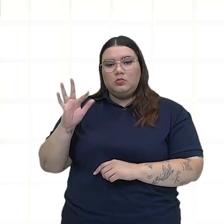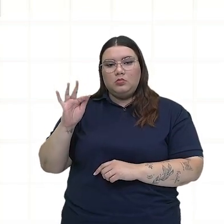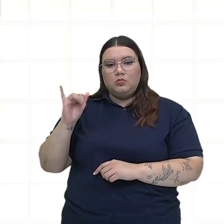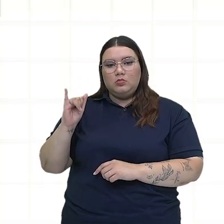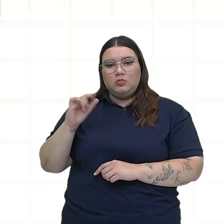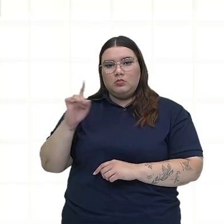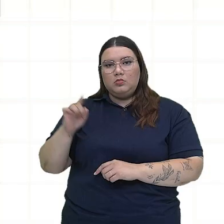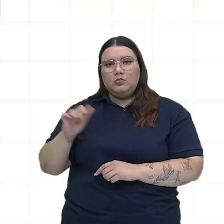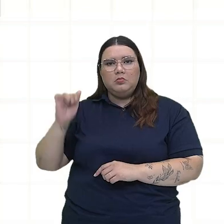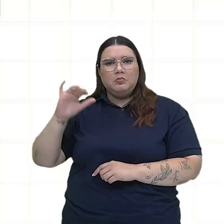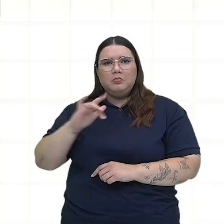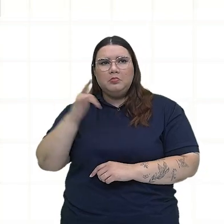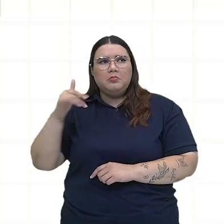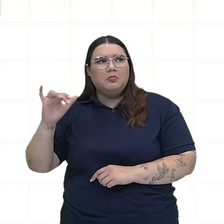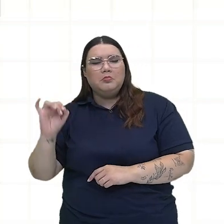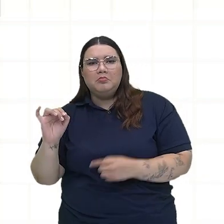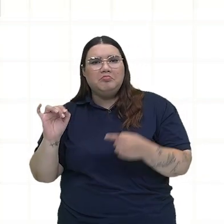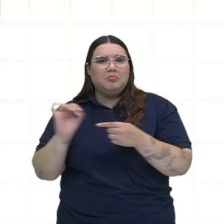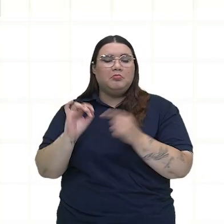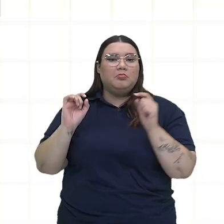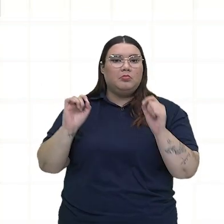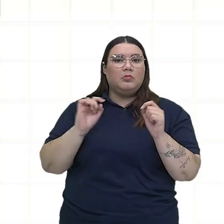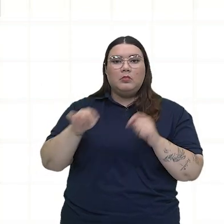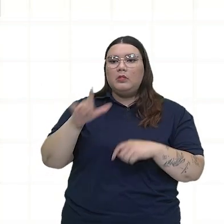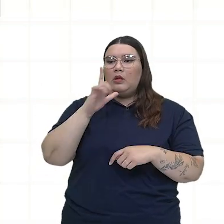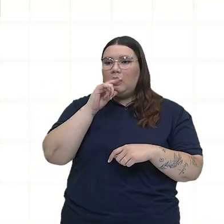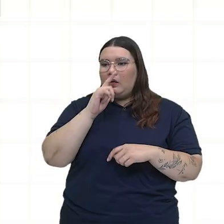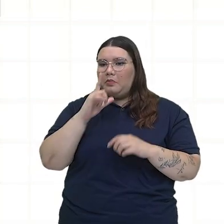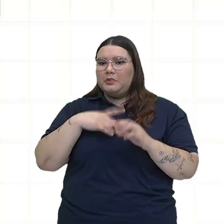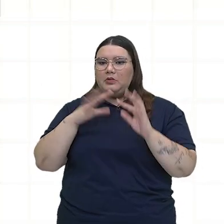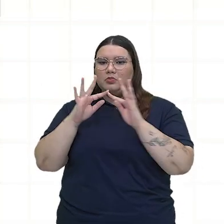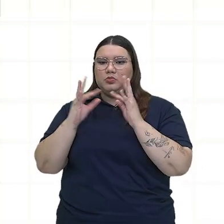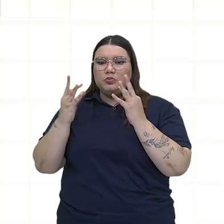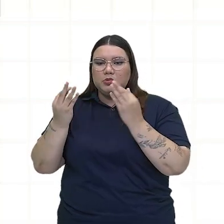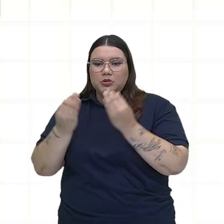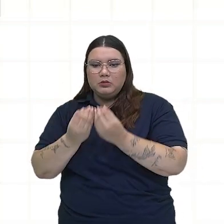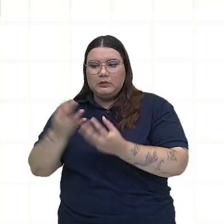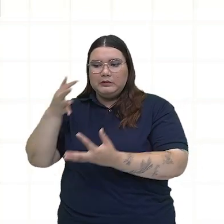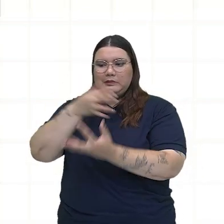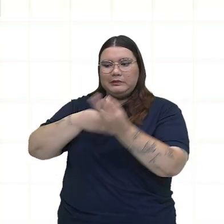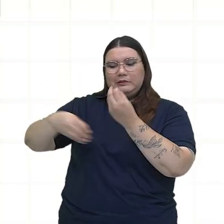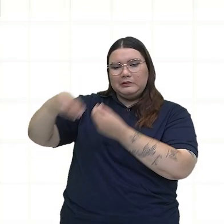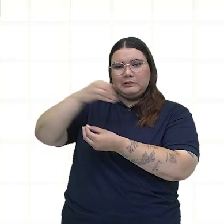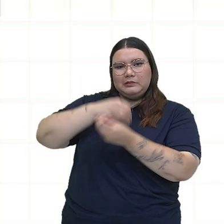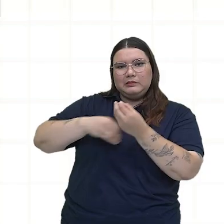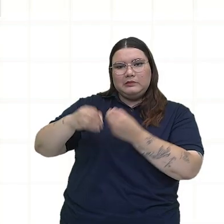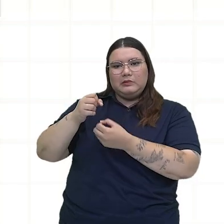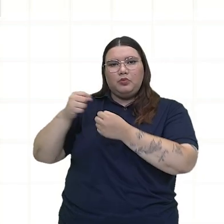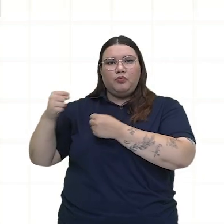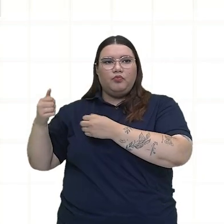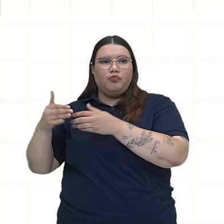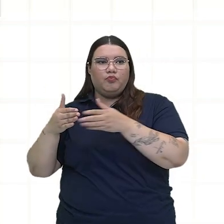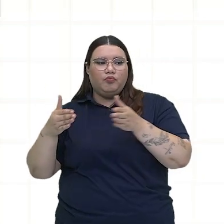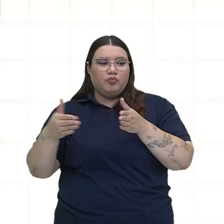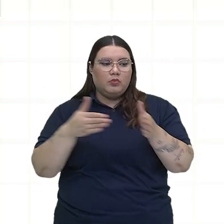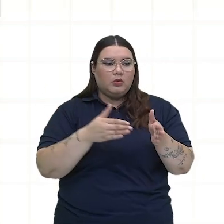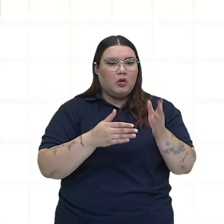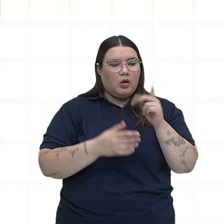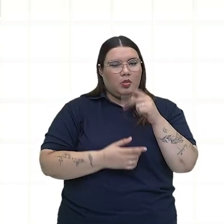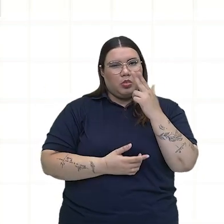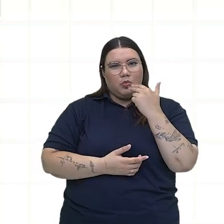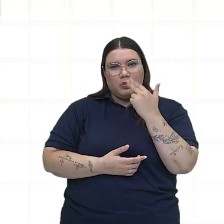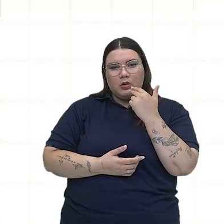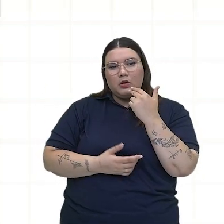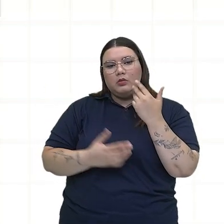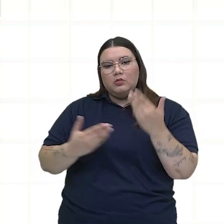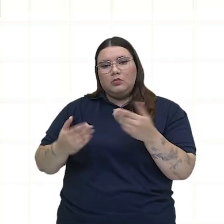eutrofização. O que é isso? É quando aquela água recebeu tanto esses fertilizantes, esses defensivos, que vamos chamar de